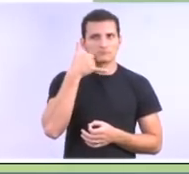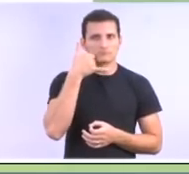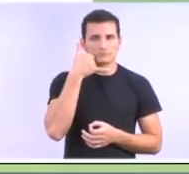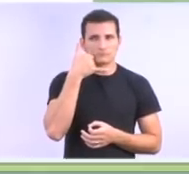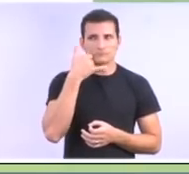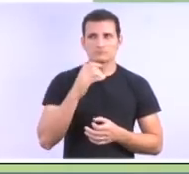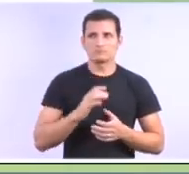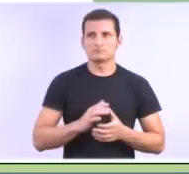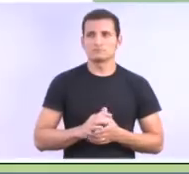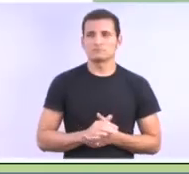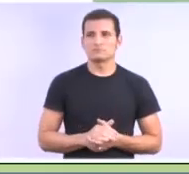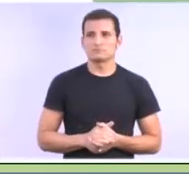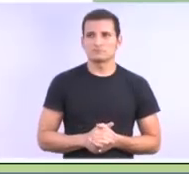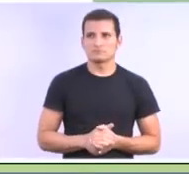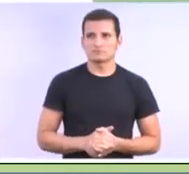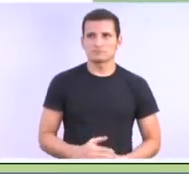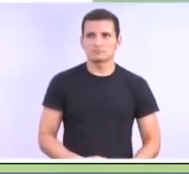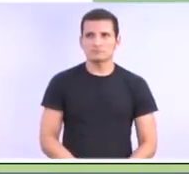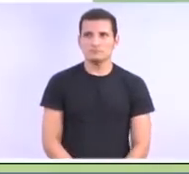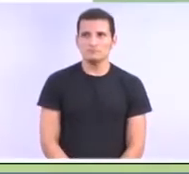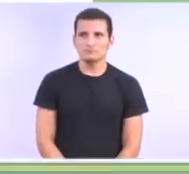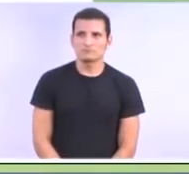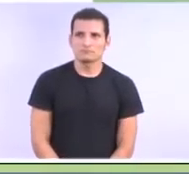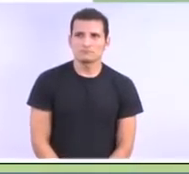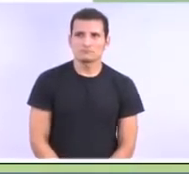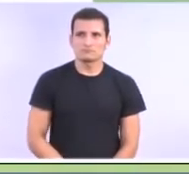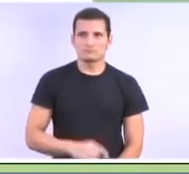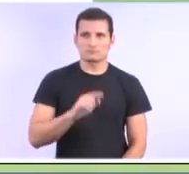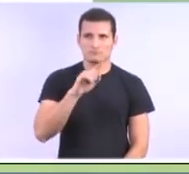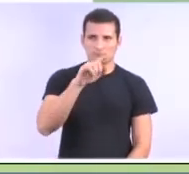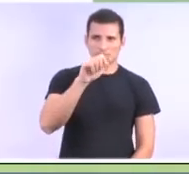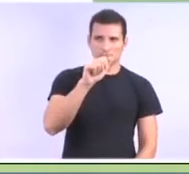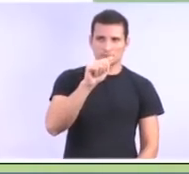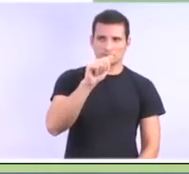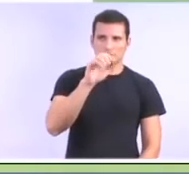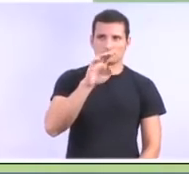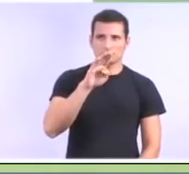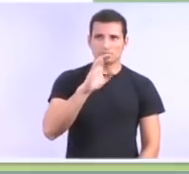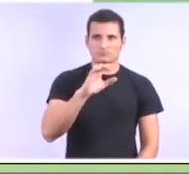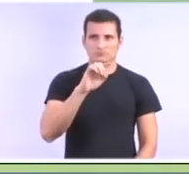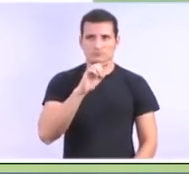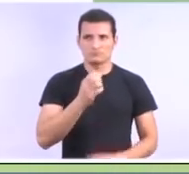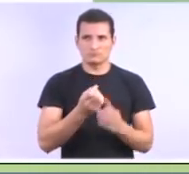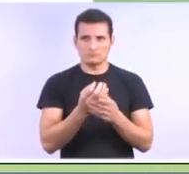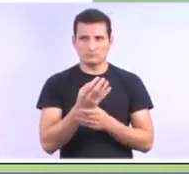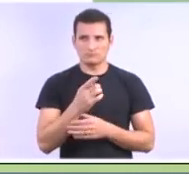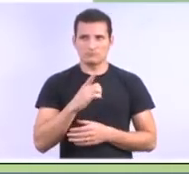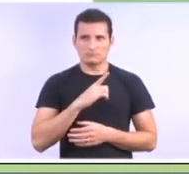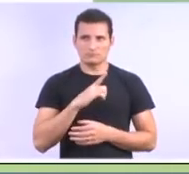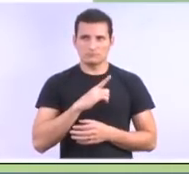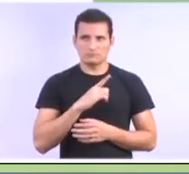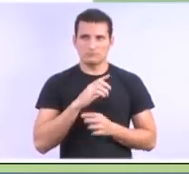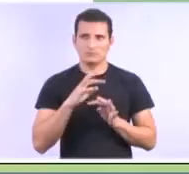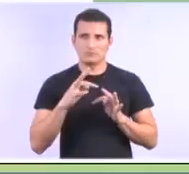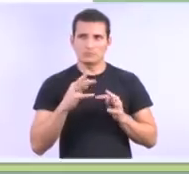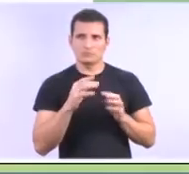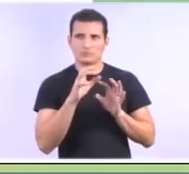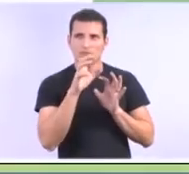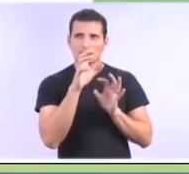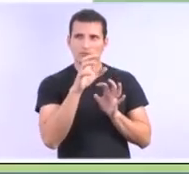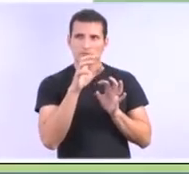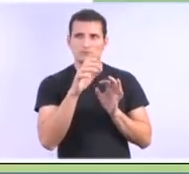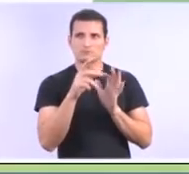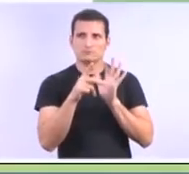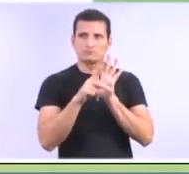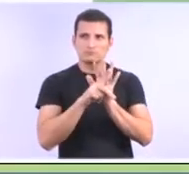tem telefone. Perceba que o objeto ABC, esse objeto que eu acabei de criar, tem todas as características que foram definidas na